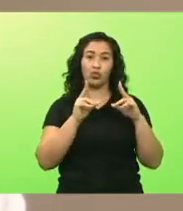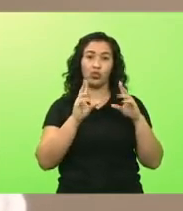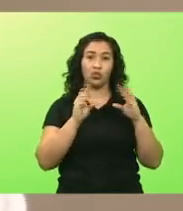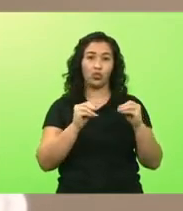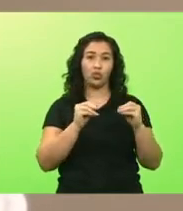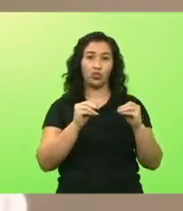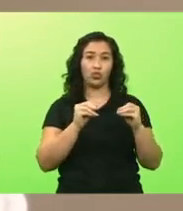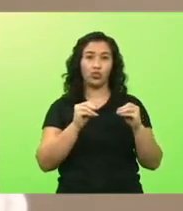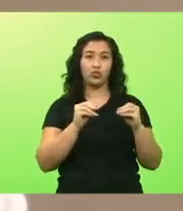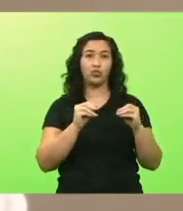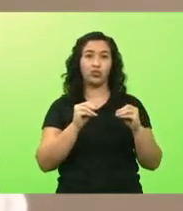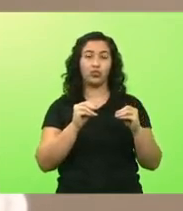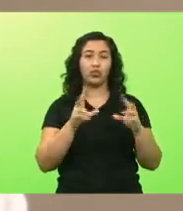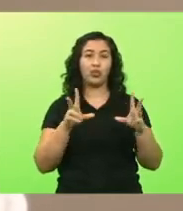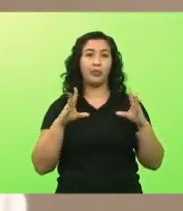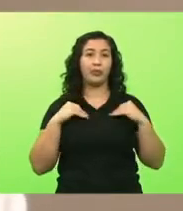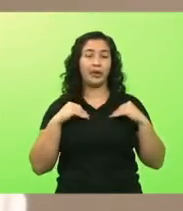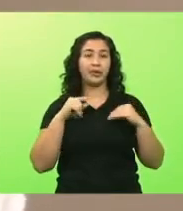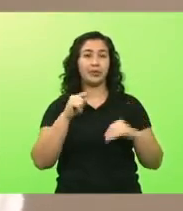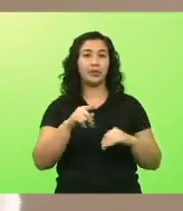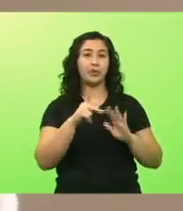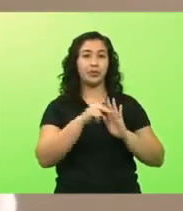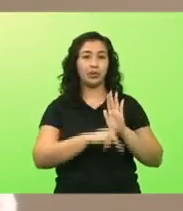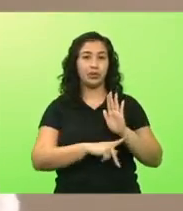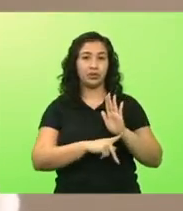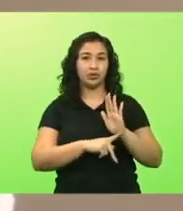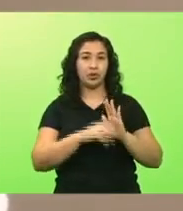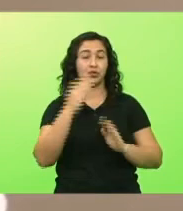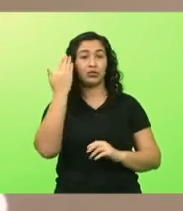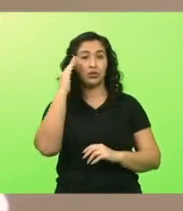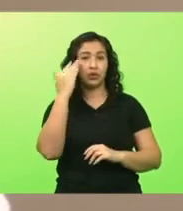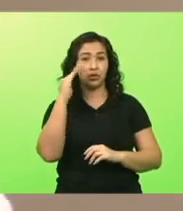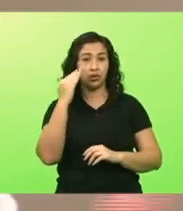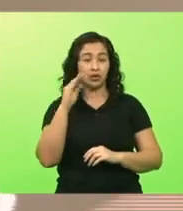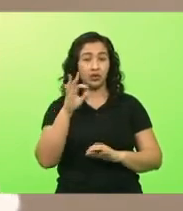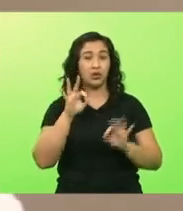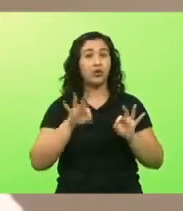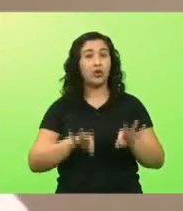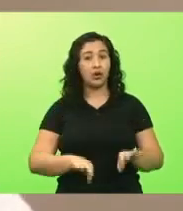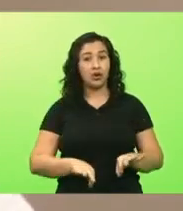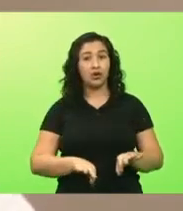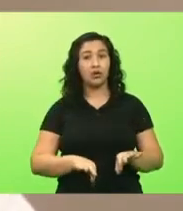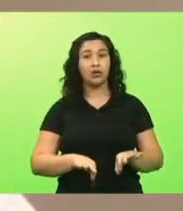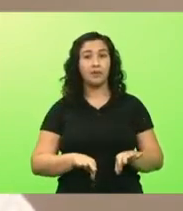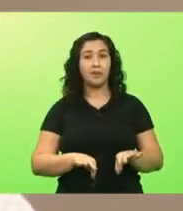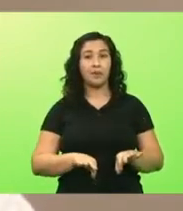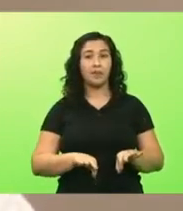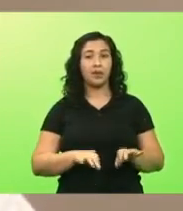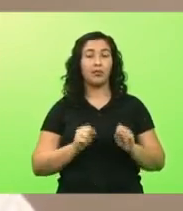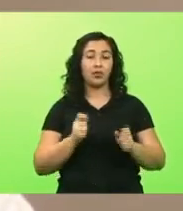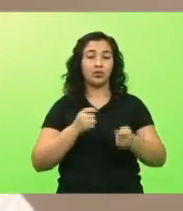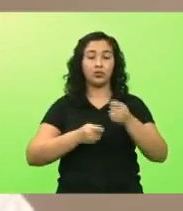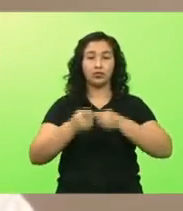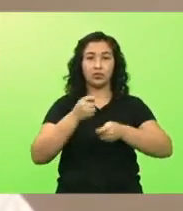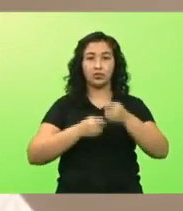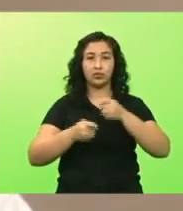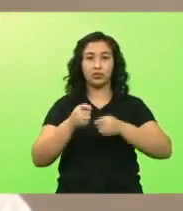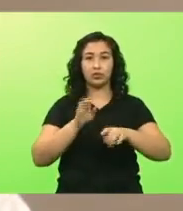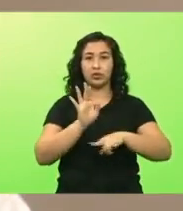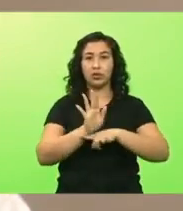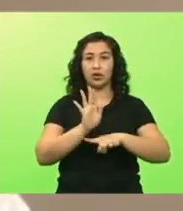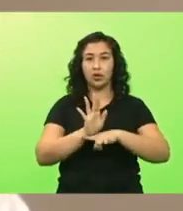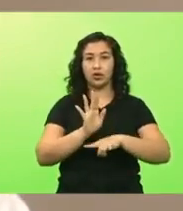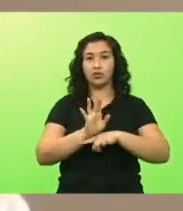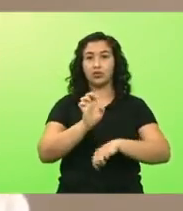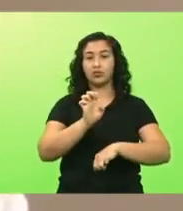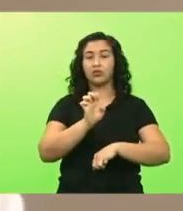do projeto e entendi qual é a intenção dele. Ele realmente, a ideia é que geraria uma economia ao Estado, estenderia o prazo dos